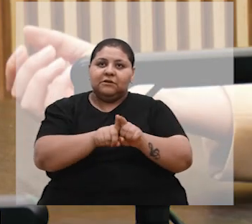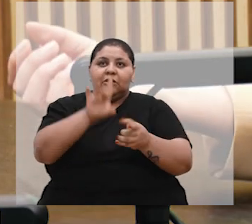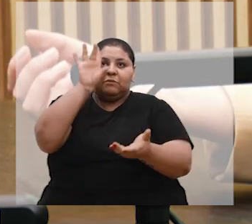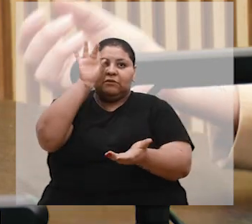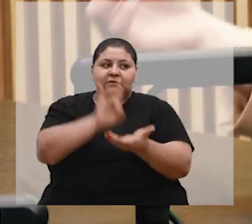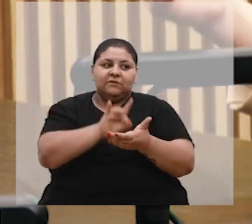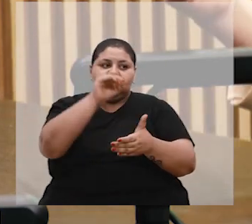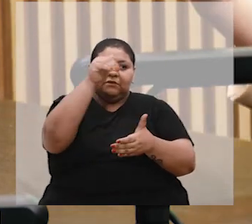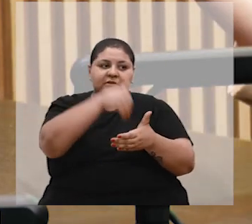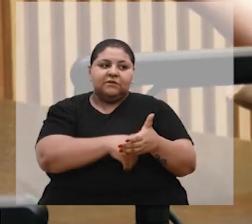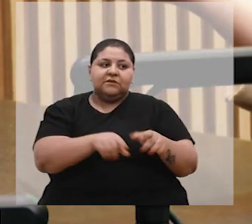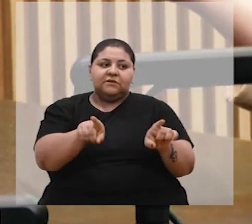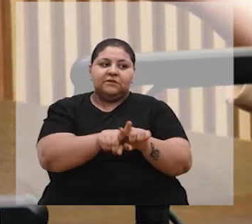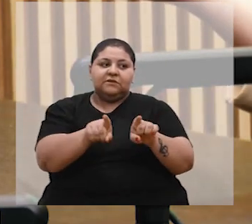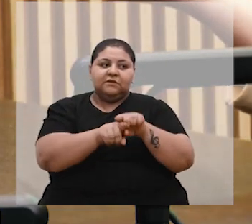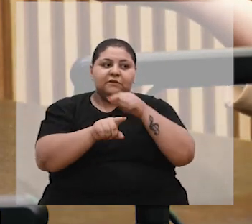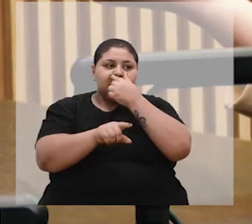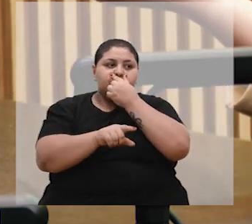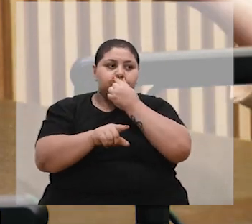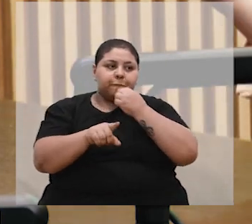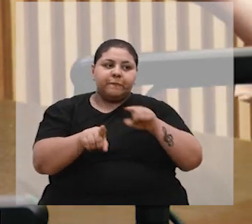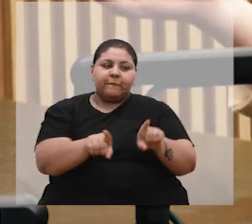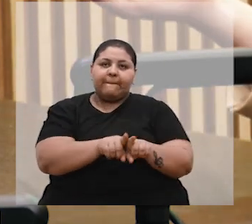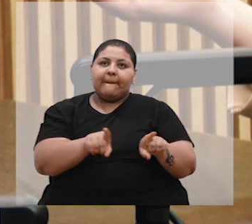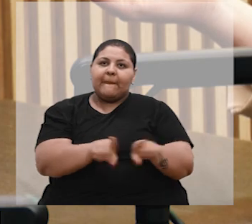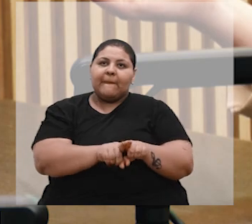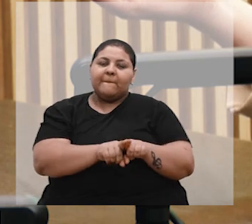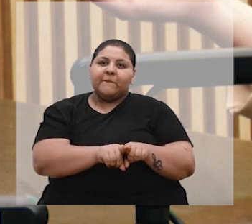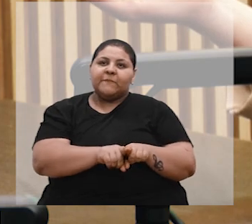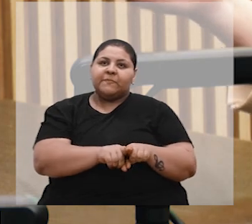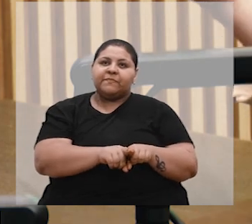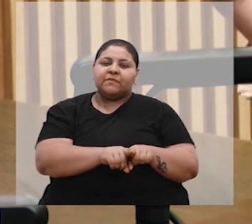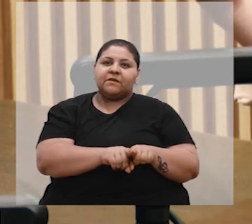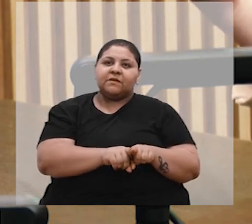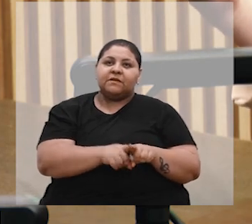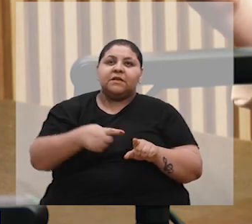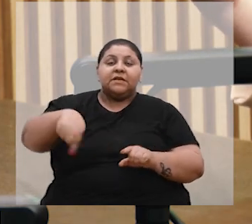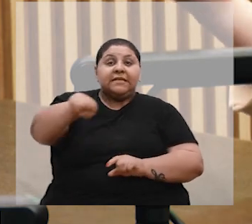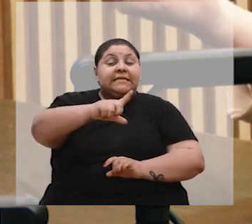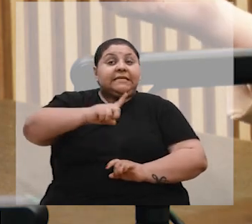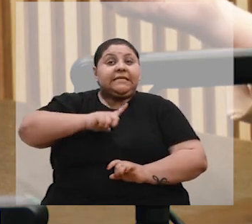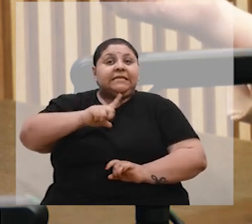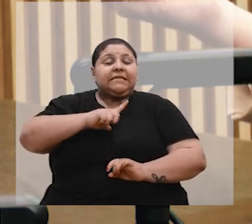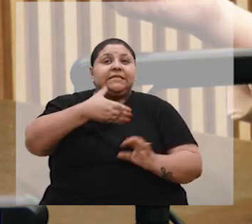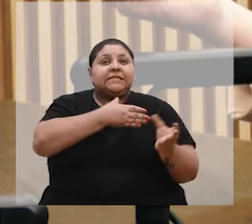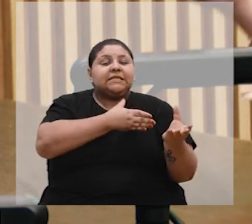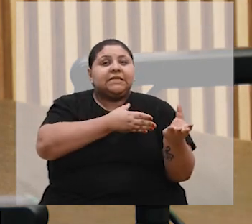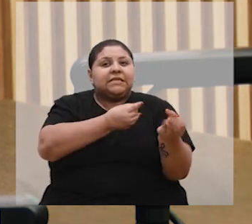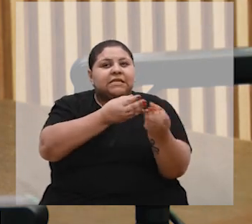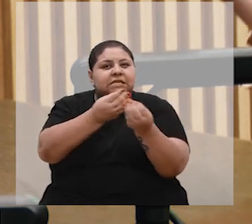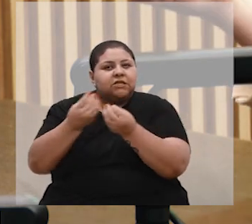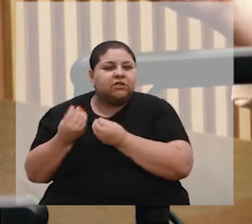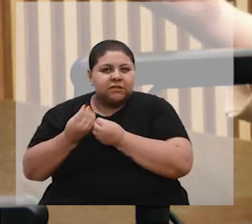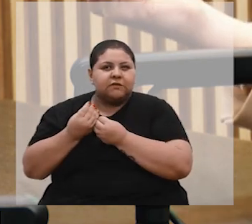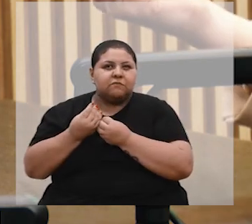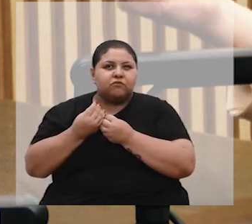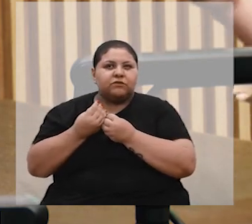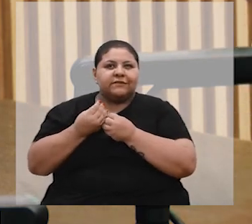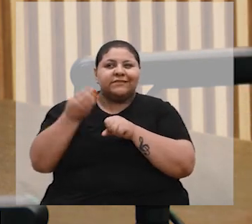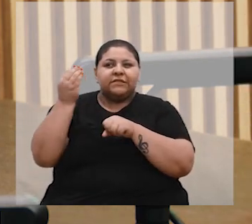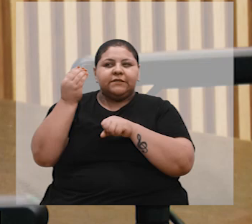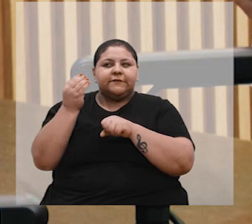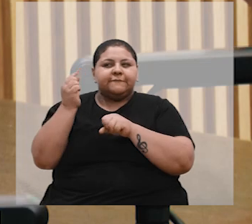que o que foi depositado é realmente o que foi entregue. Então, assim, embora a gente tenha muitas